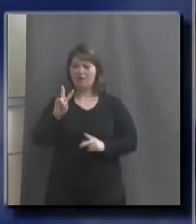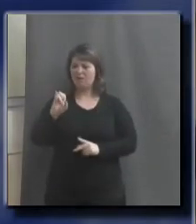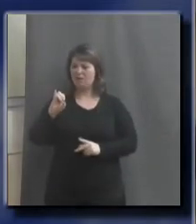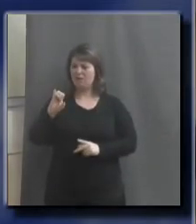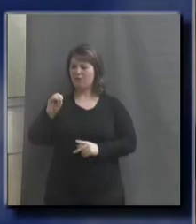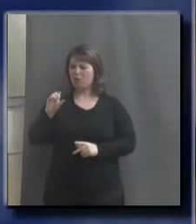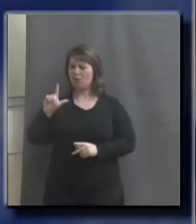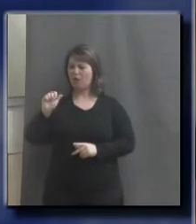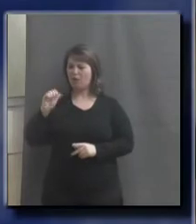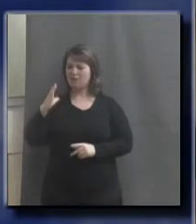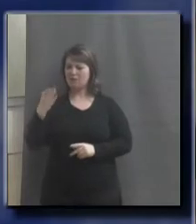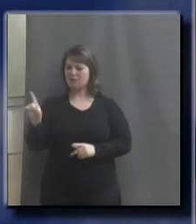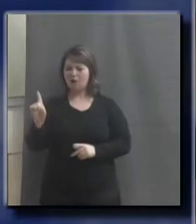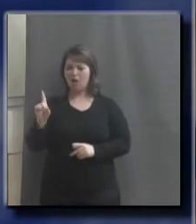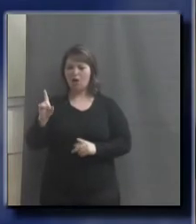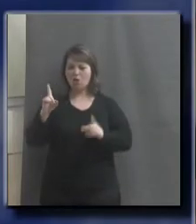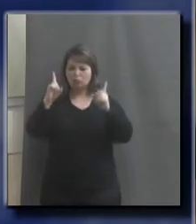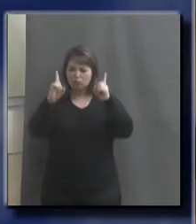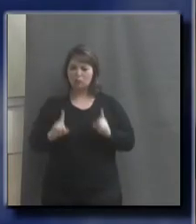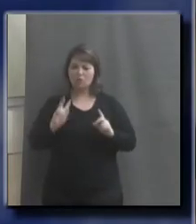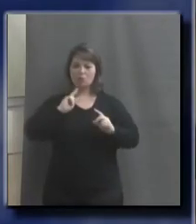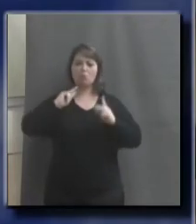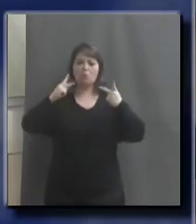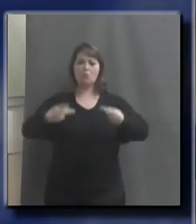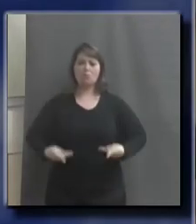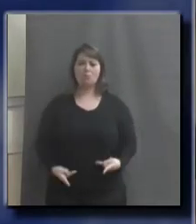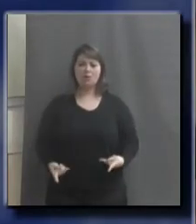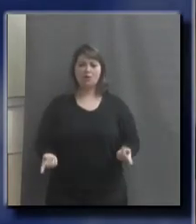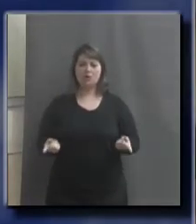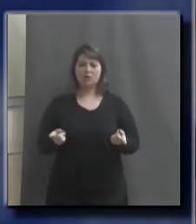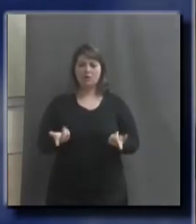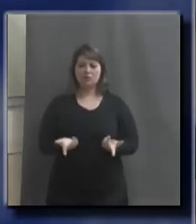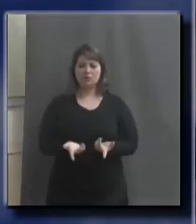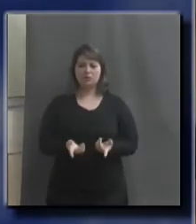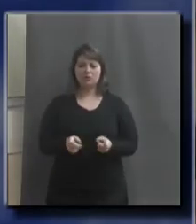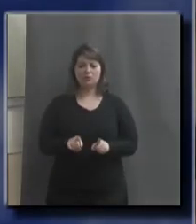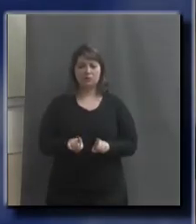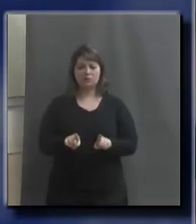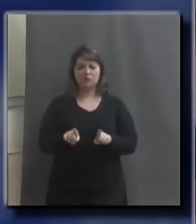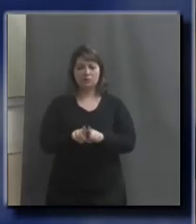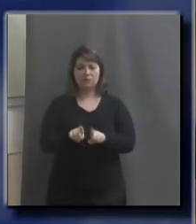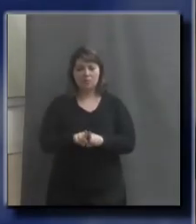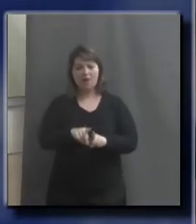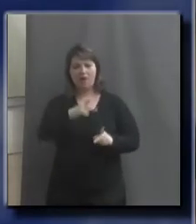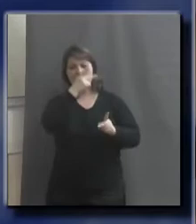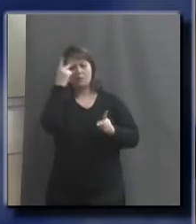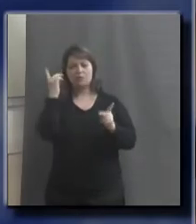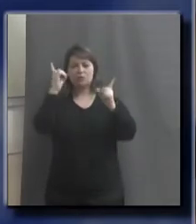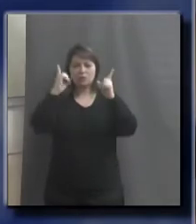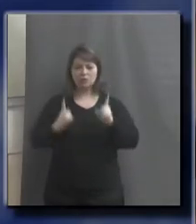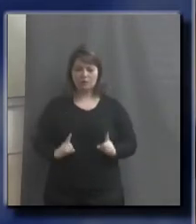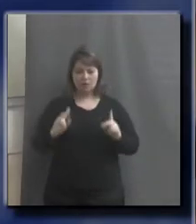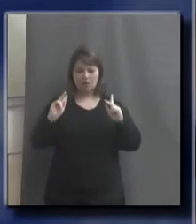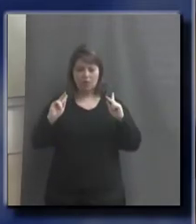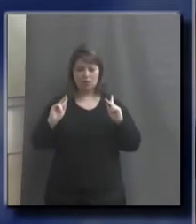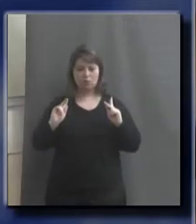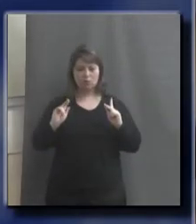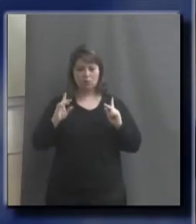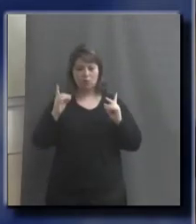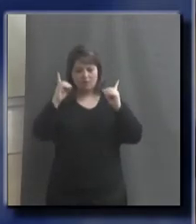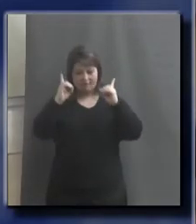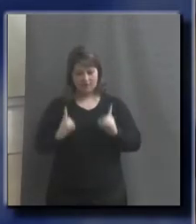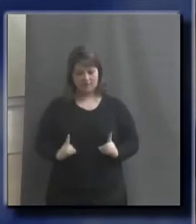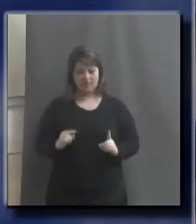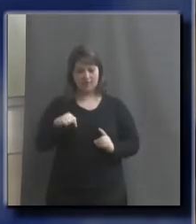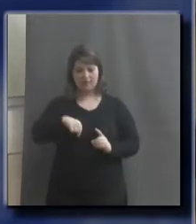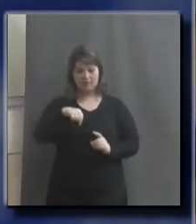humanos em comunidades terapêuticas, com relação aos direitos das pessoas com deficiência, que nos sinaliza a